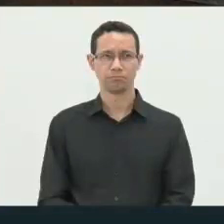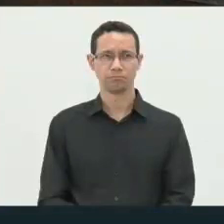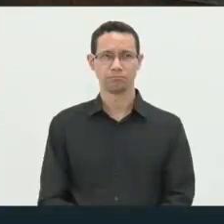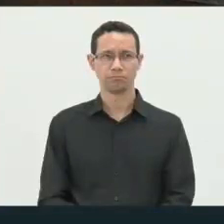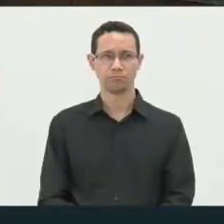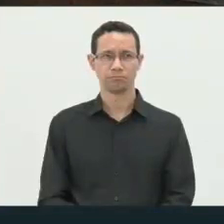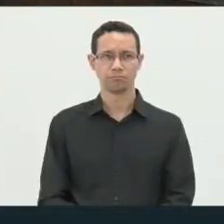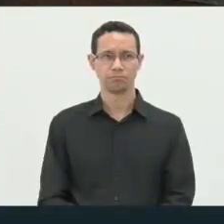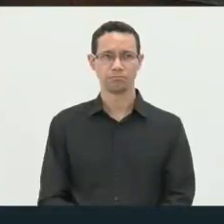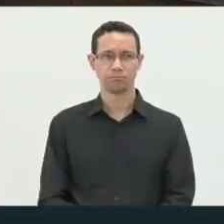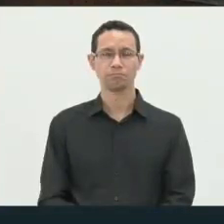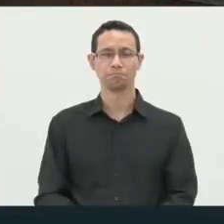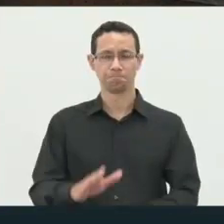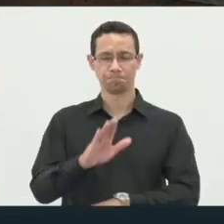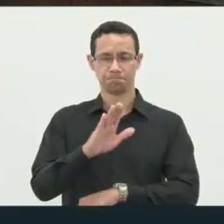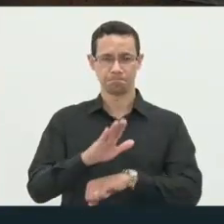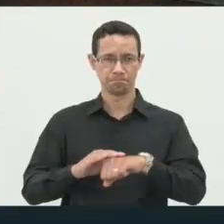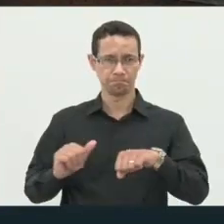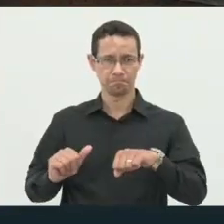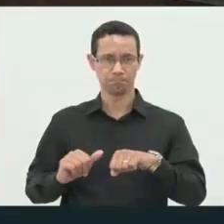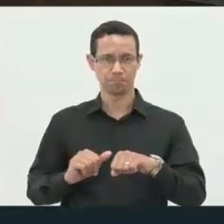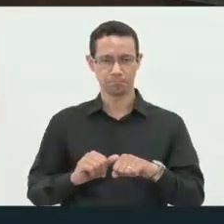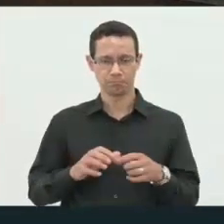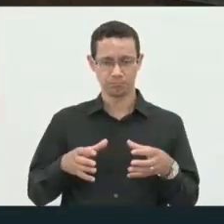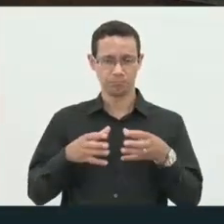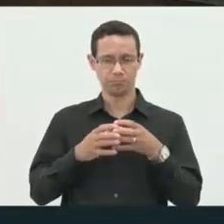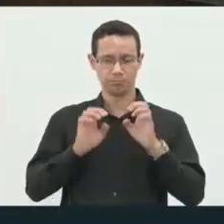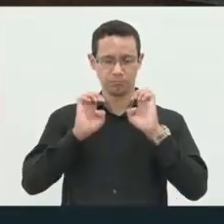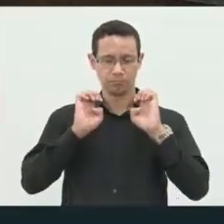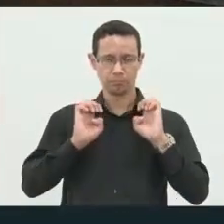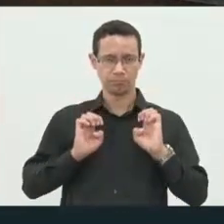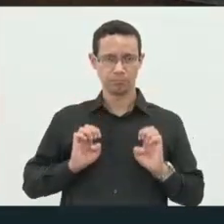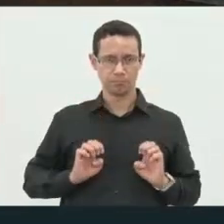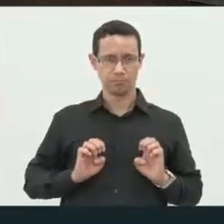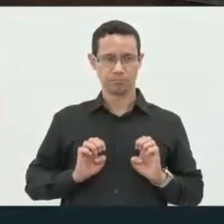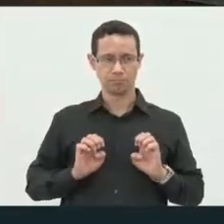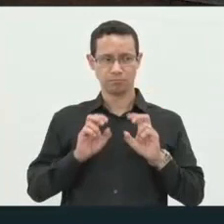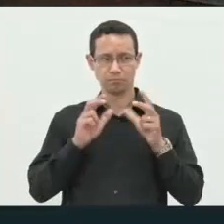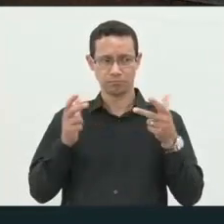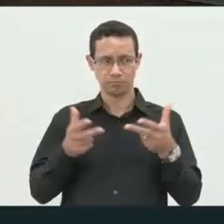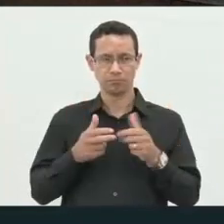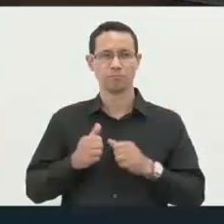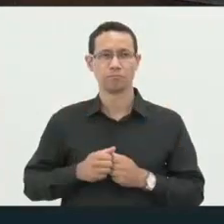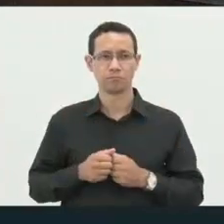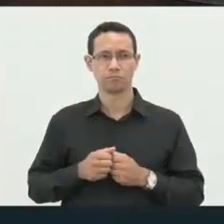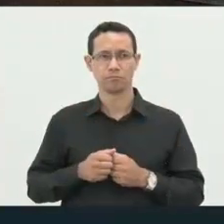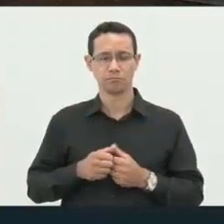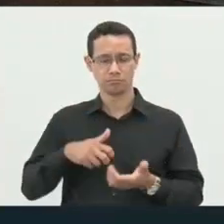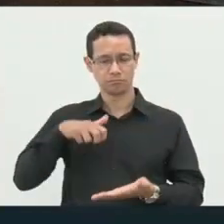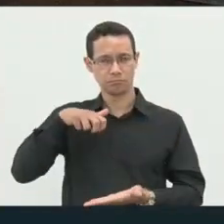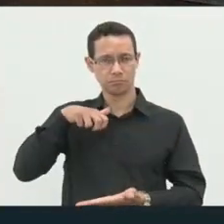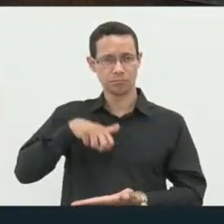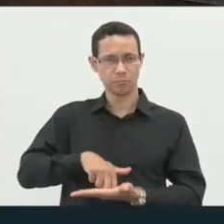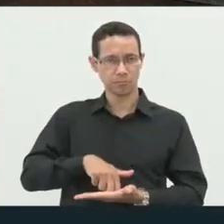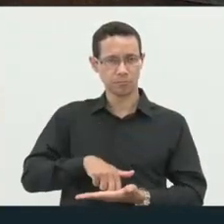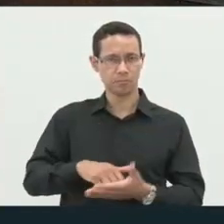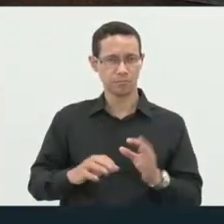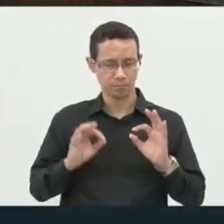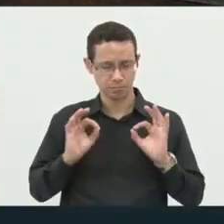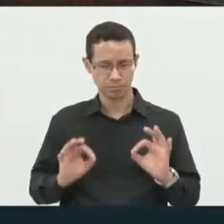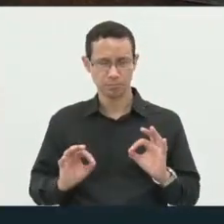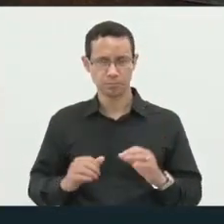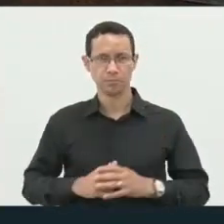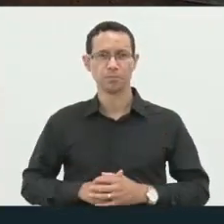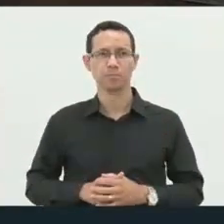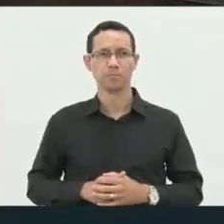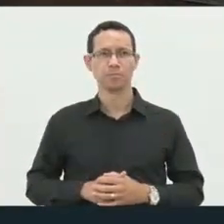pela comissão de ética da casa e que seja punido a Rigor que